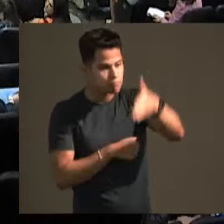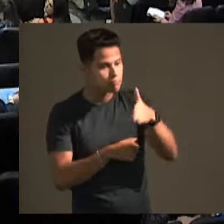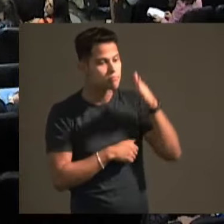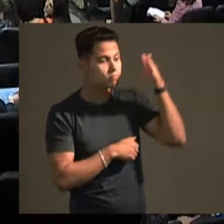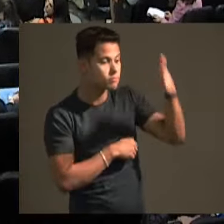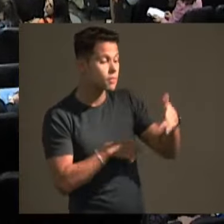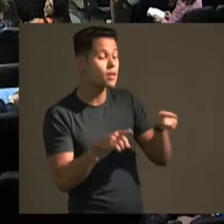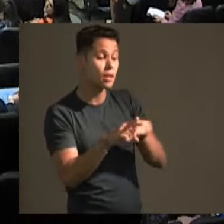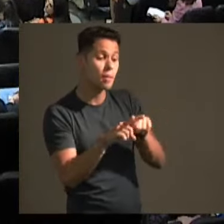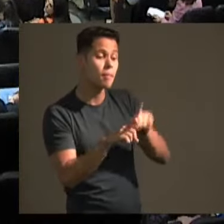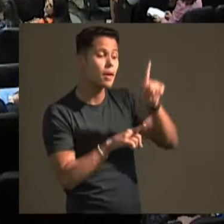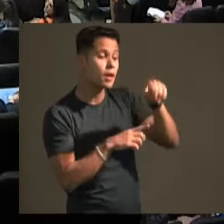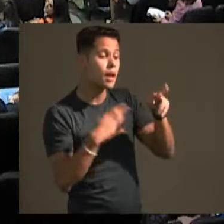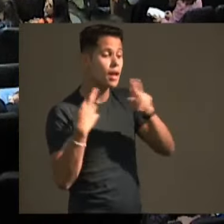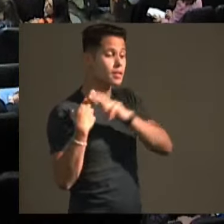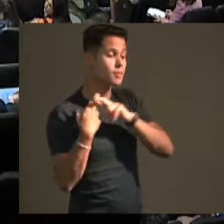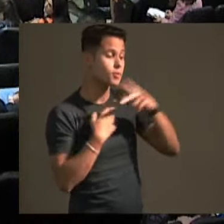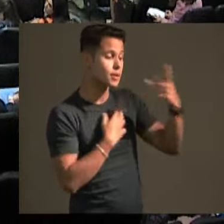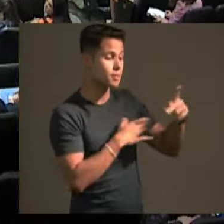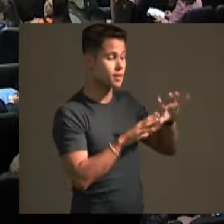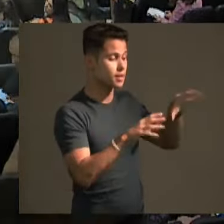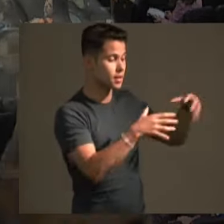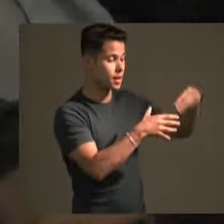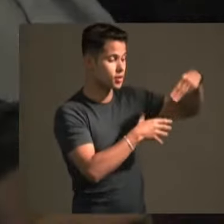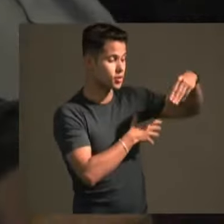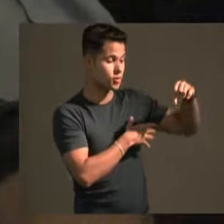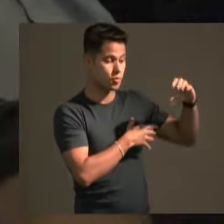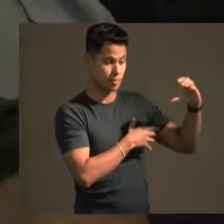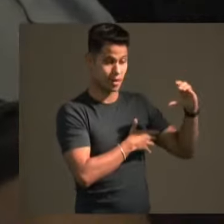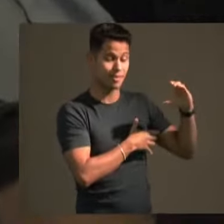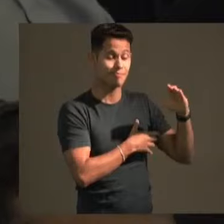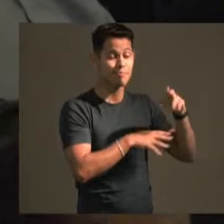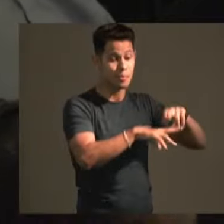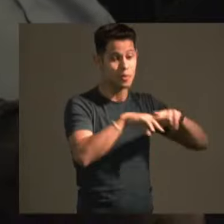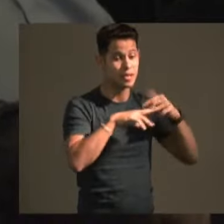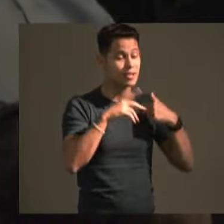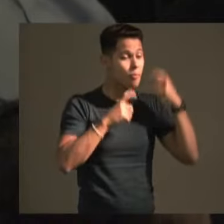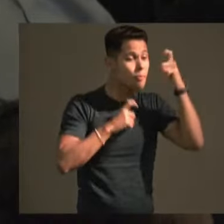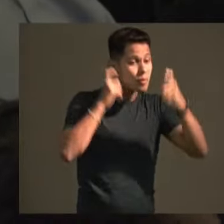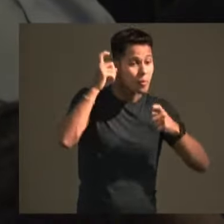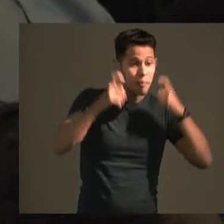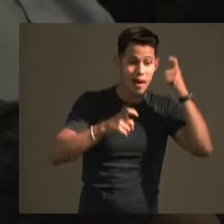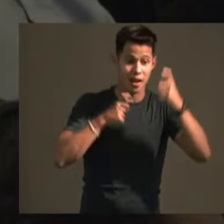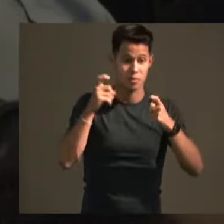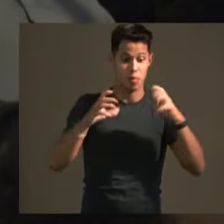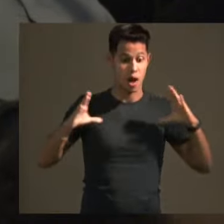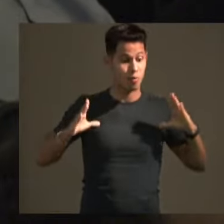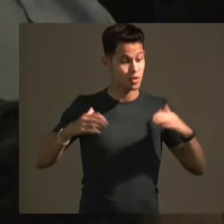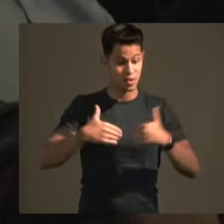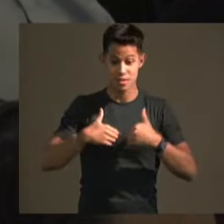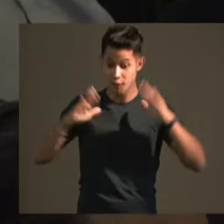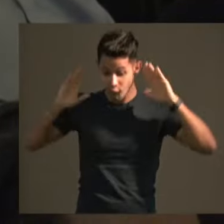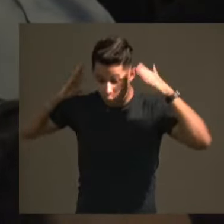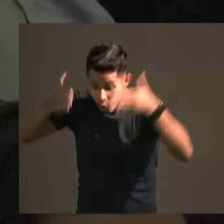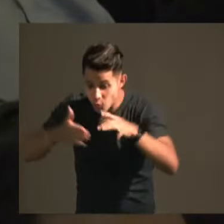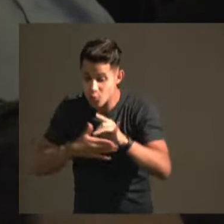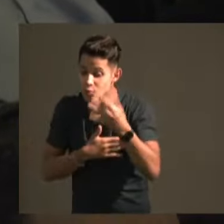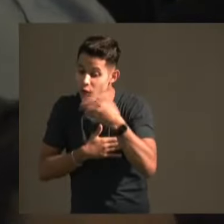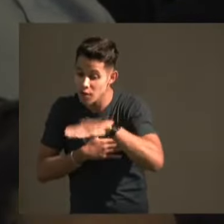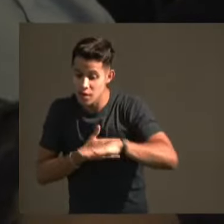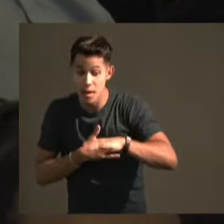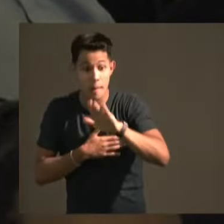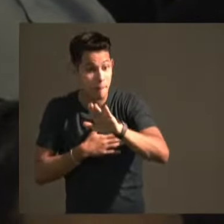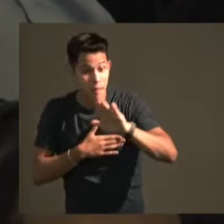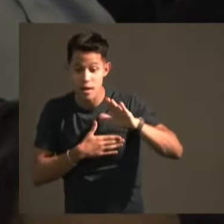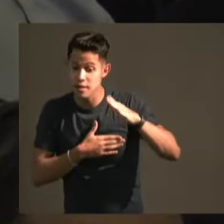do MEC. E me preocupa exatamente isso, um foco somente na criança. Autistas crescem. Eles não deixam de ser autistas no meio do caminho, assim como